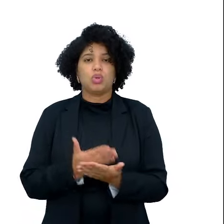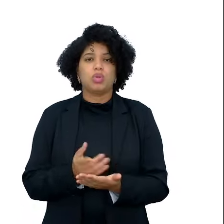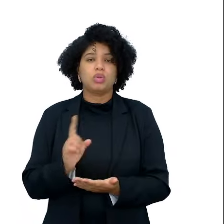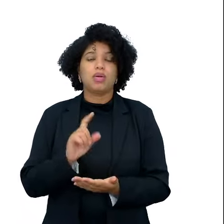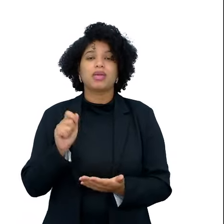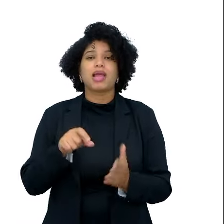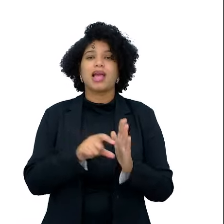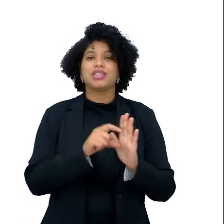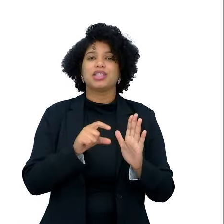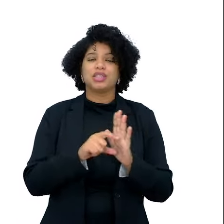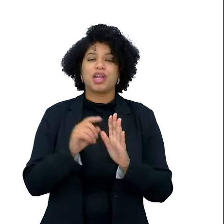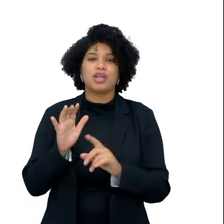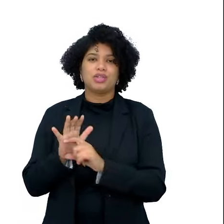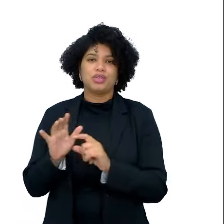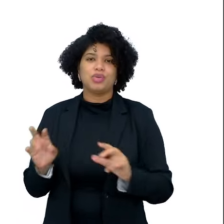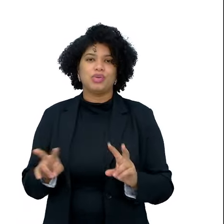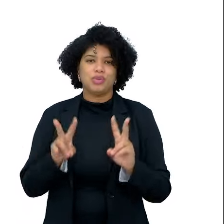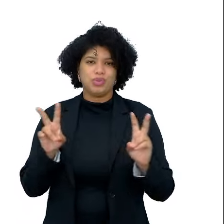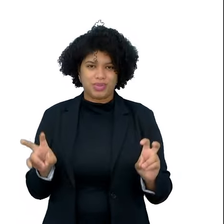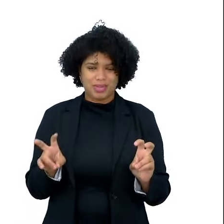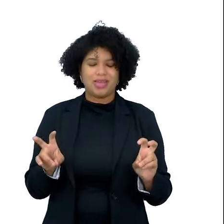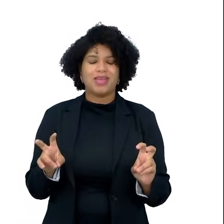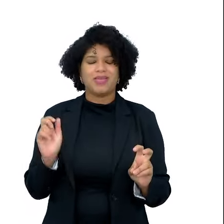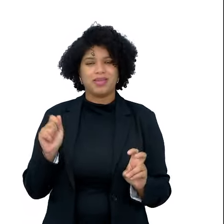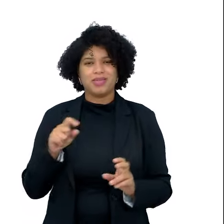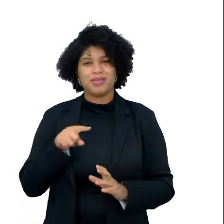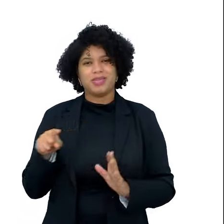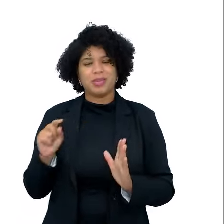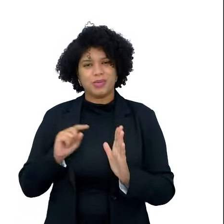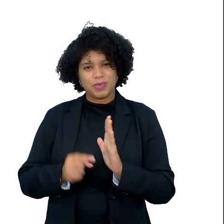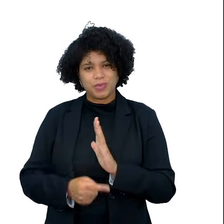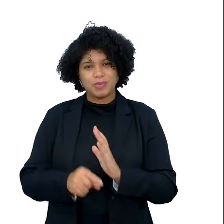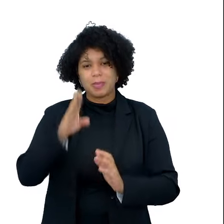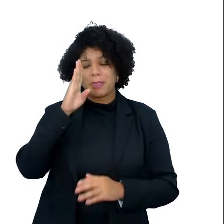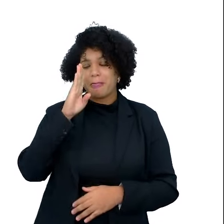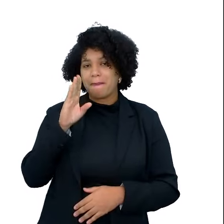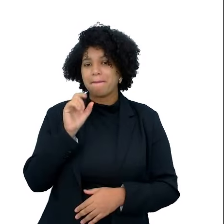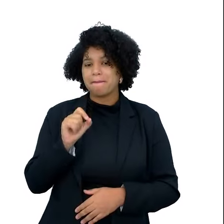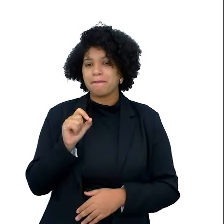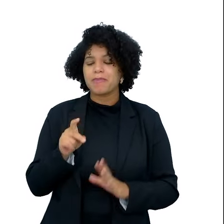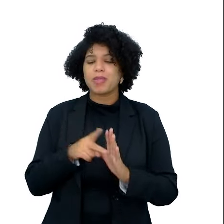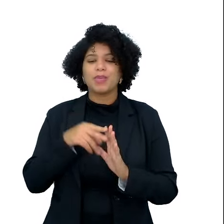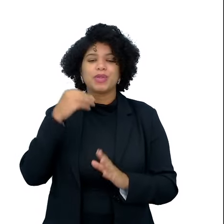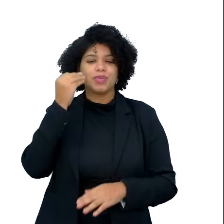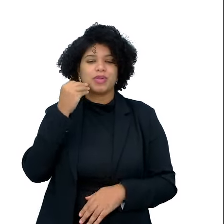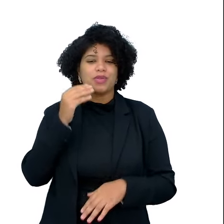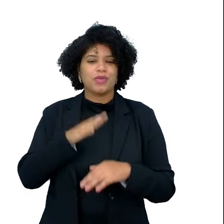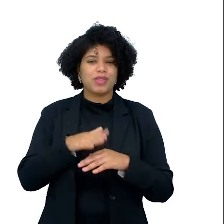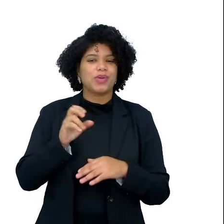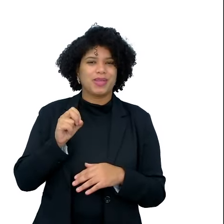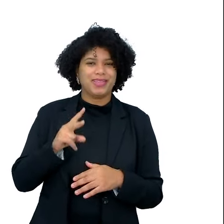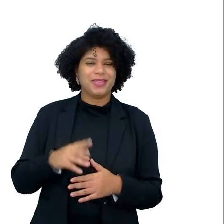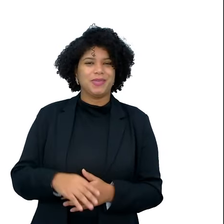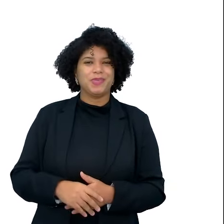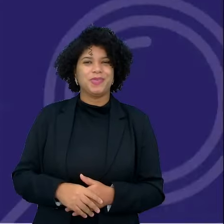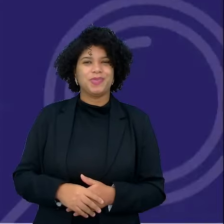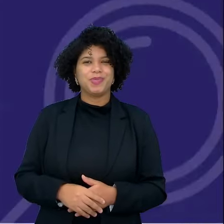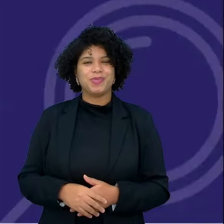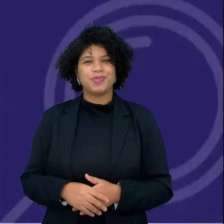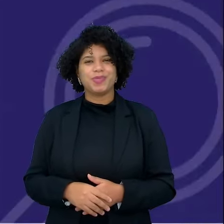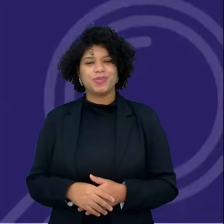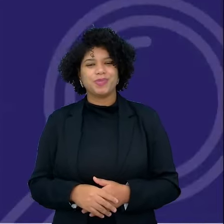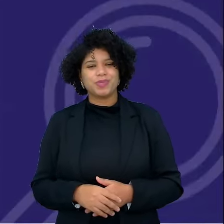ali sobre o assunto em si, se vocês quiserem principalmente trabalhar com aquele experimento, tá?